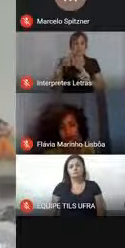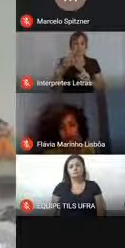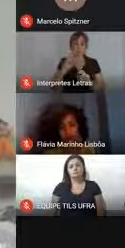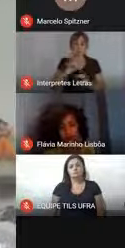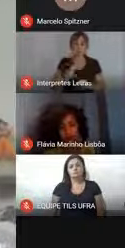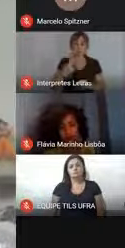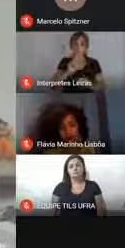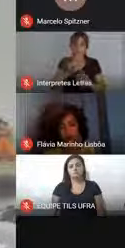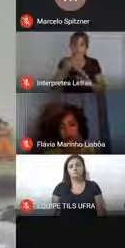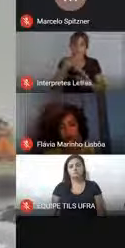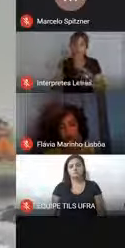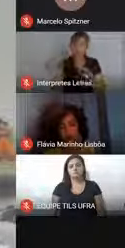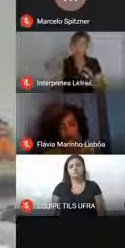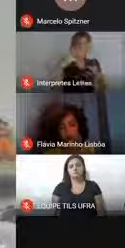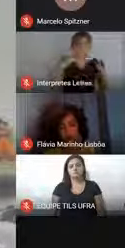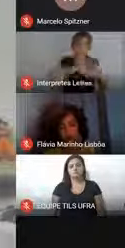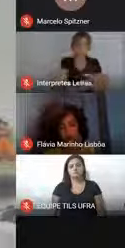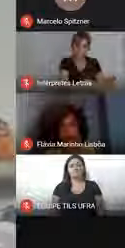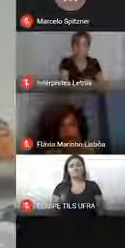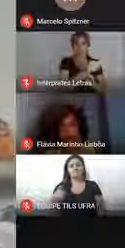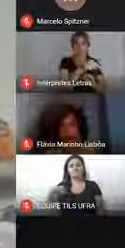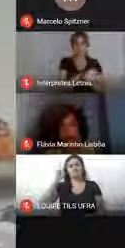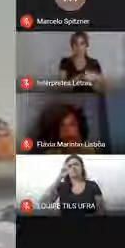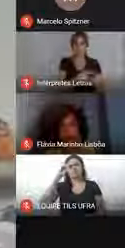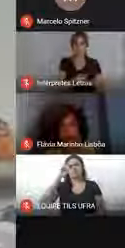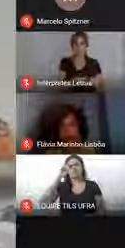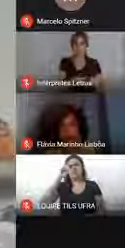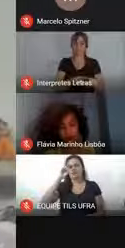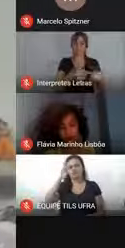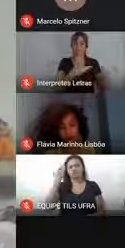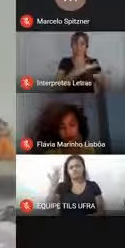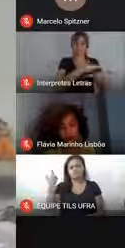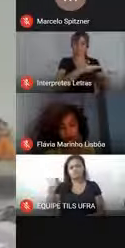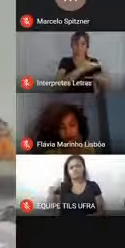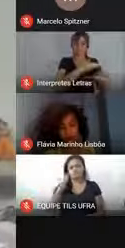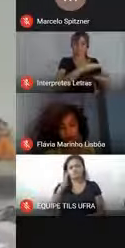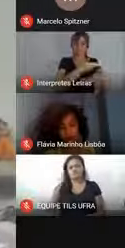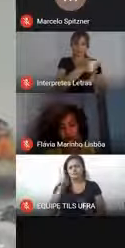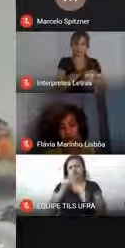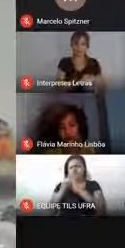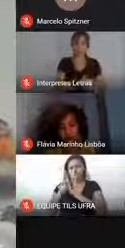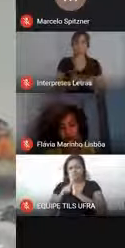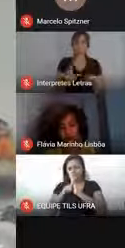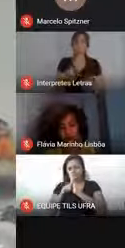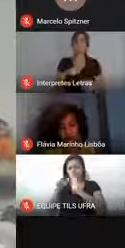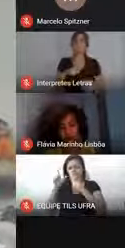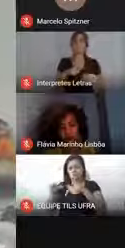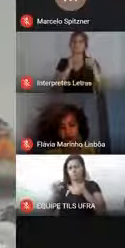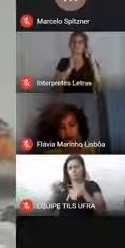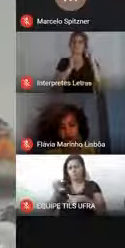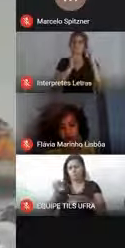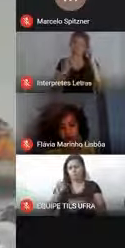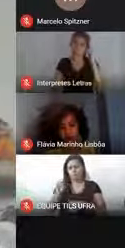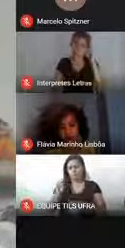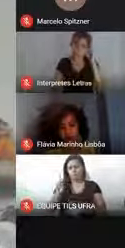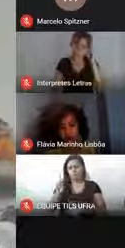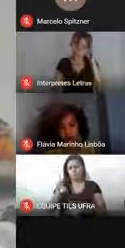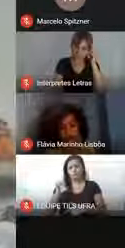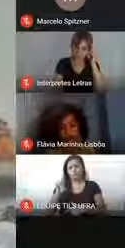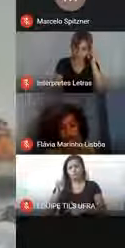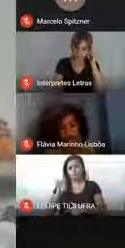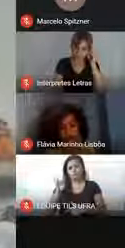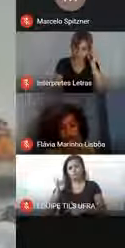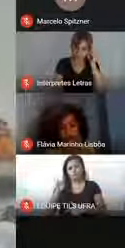valorizado. Eu recordo muito, falando dessa pesquisa de Uruximiná que eu fiz, de uma senhora que eu entrevistei por horas, e ela contava